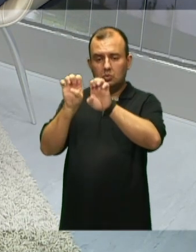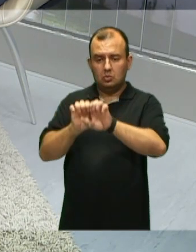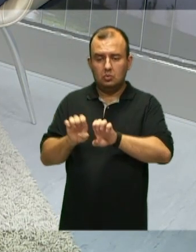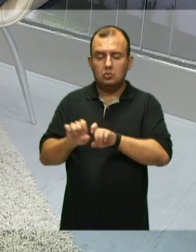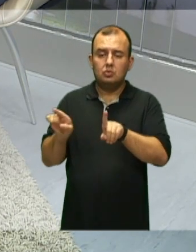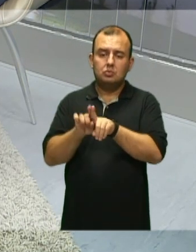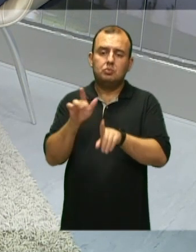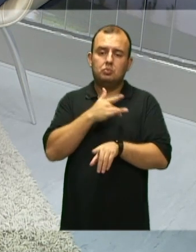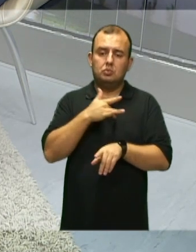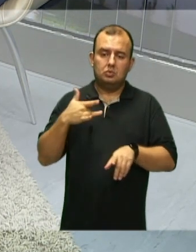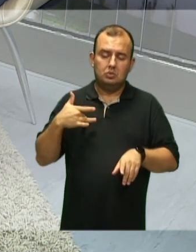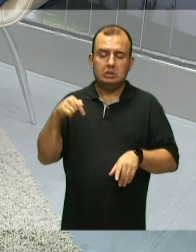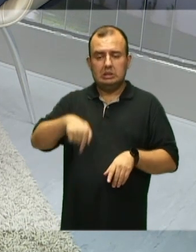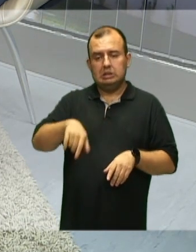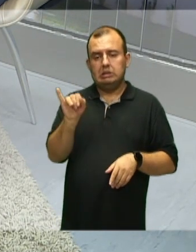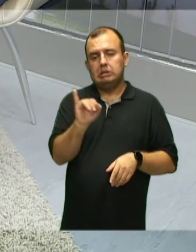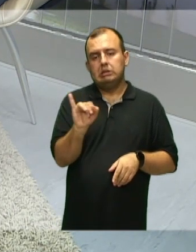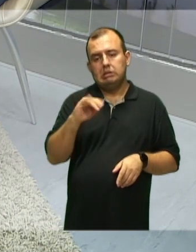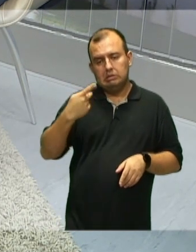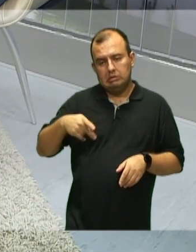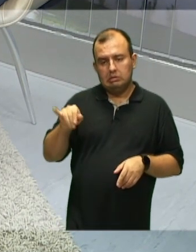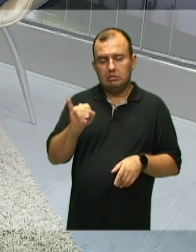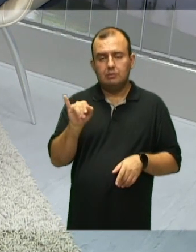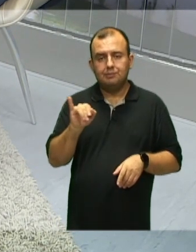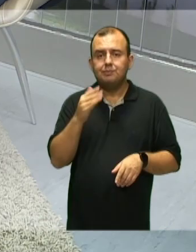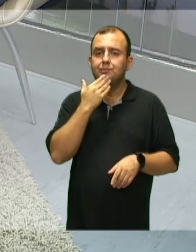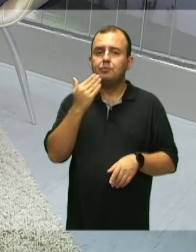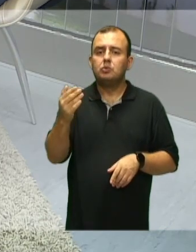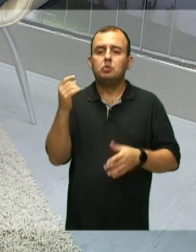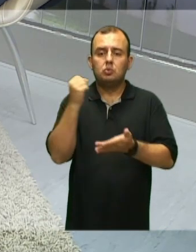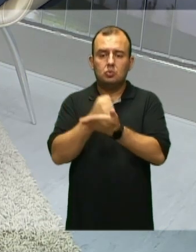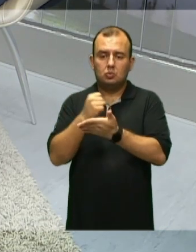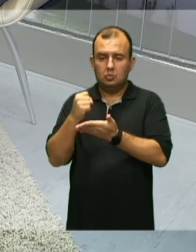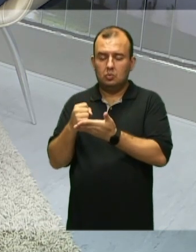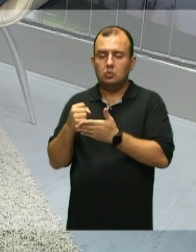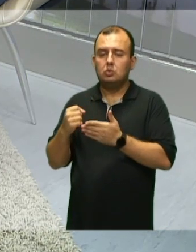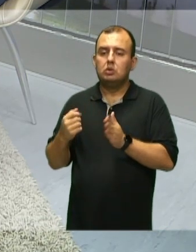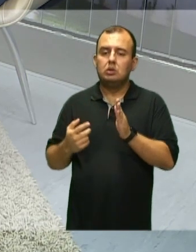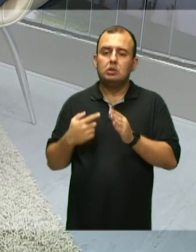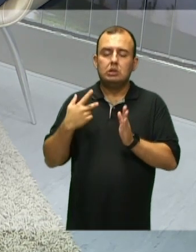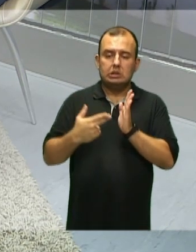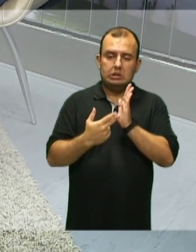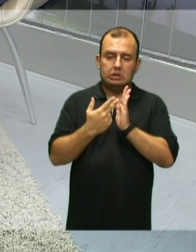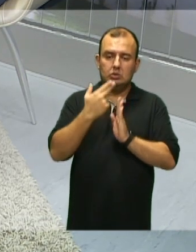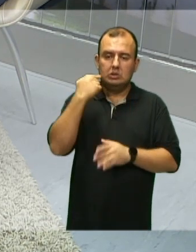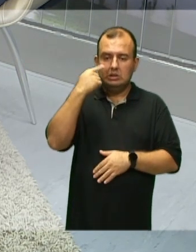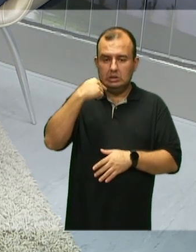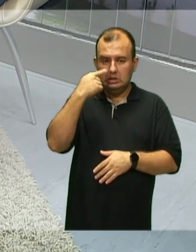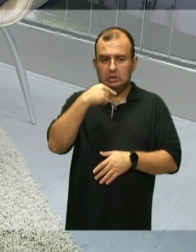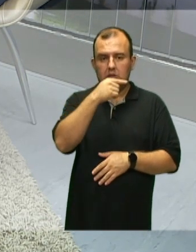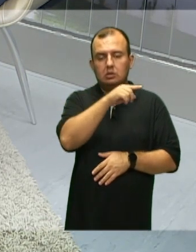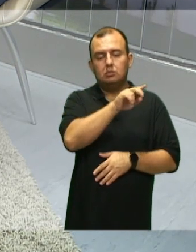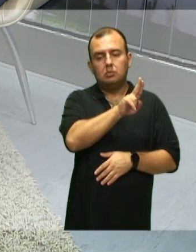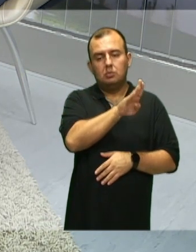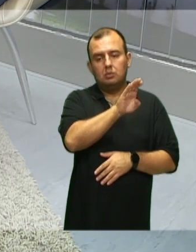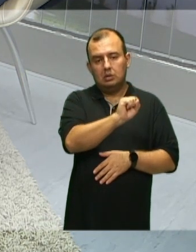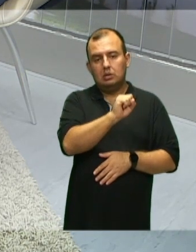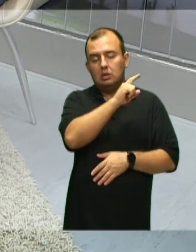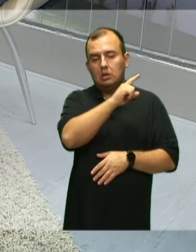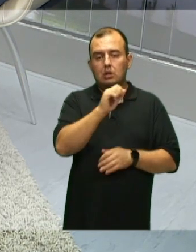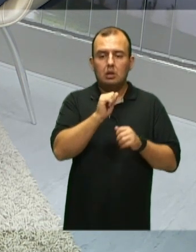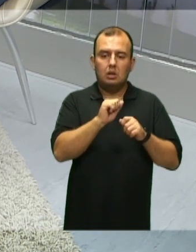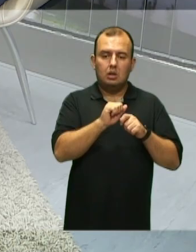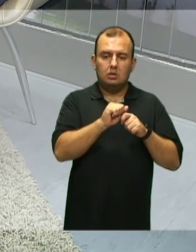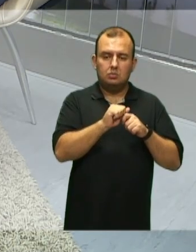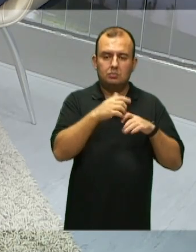de saúde do município tem indicação solicitando a contratação de cirurgião dentista paraa unidade básica do brilhante lá